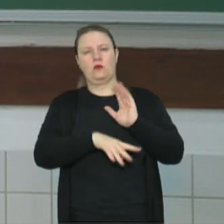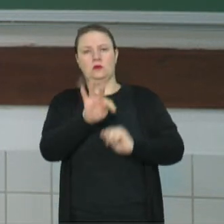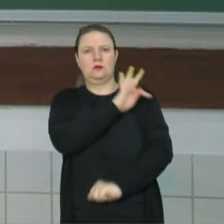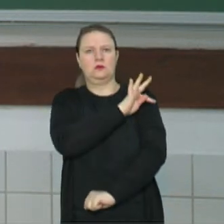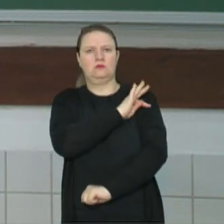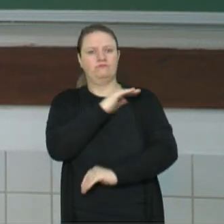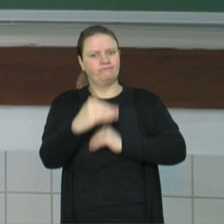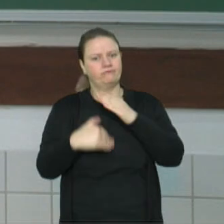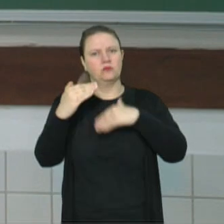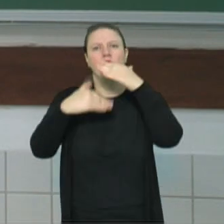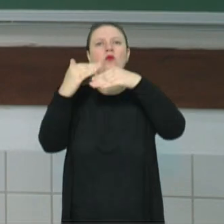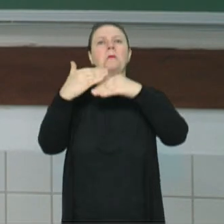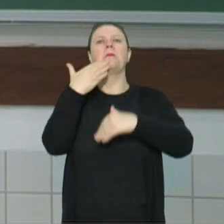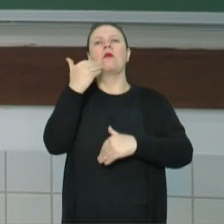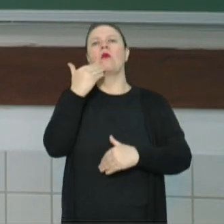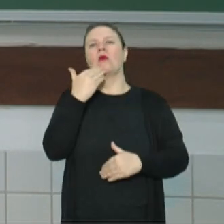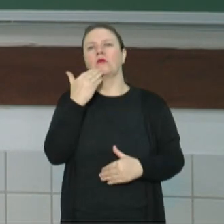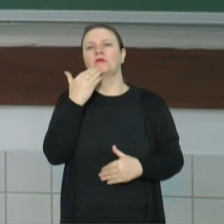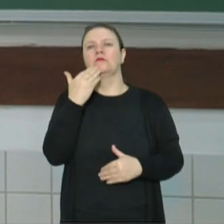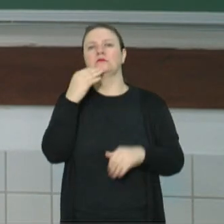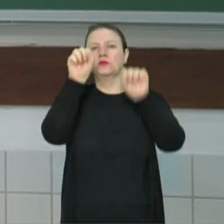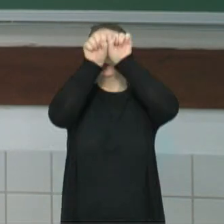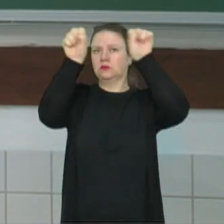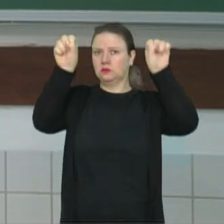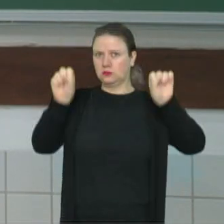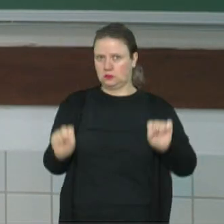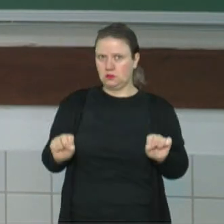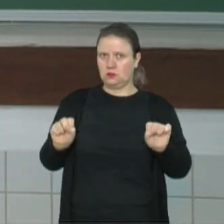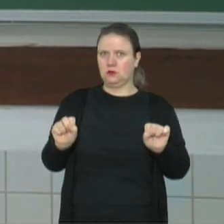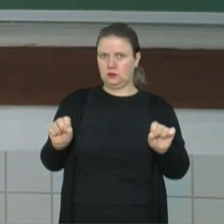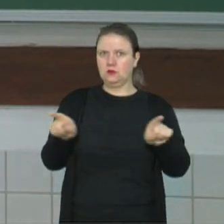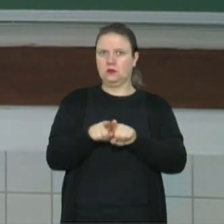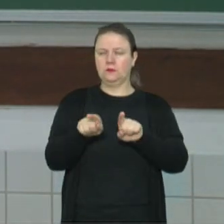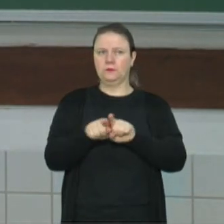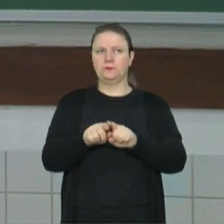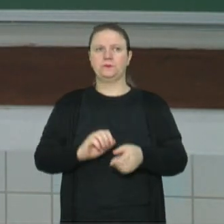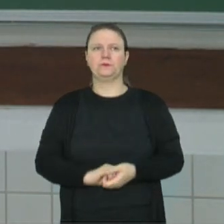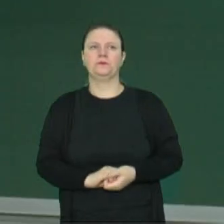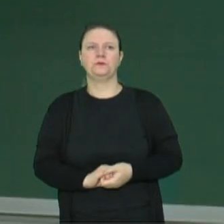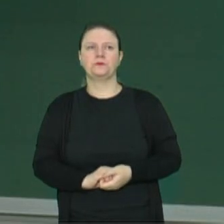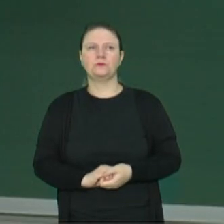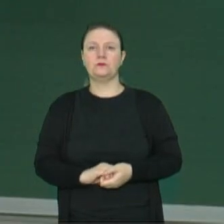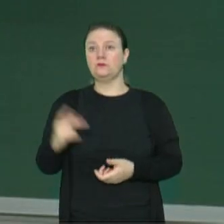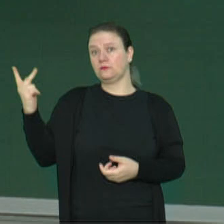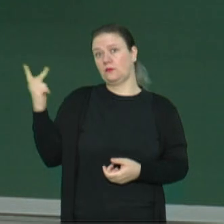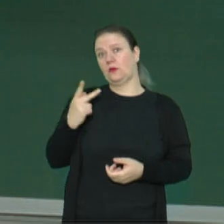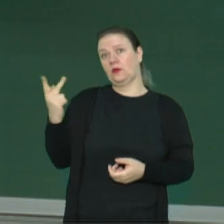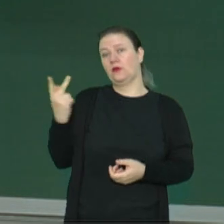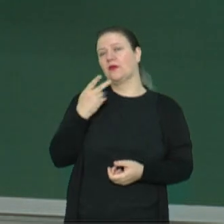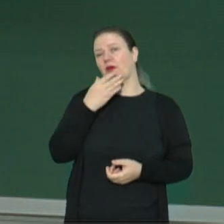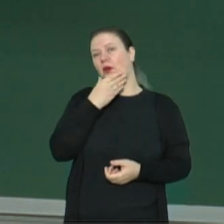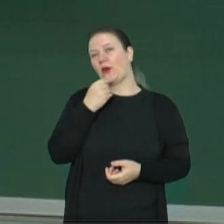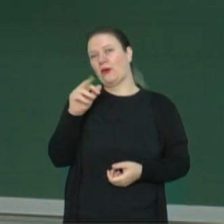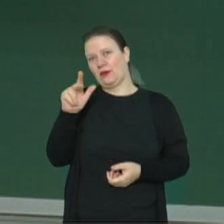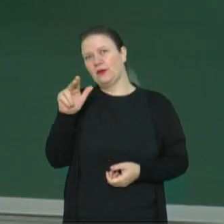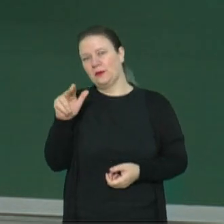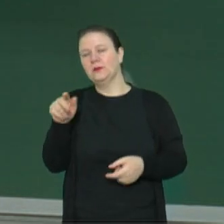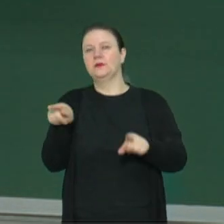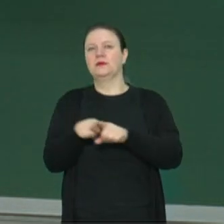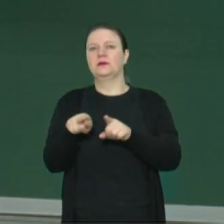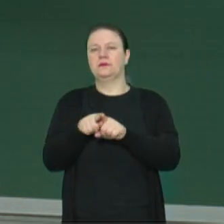melhoravam e muito o sistema que ele acabou criando, que era de alavancas, né? Então aqui estão os irmãos, os